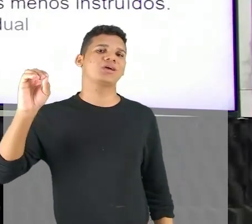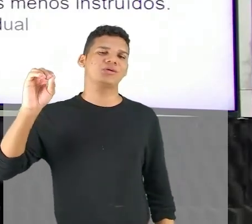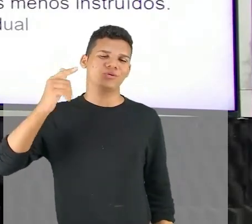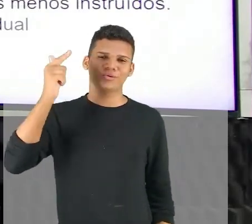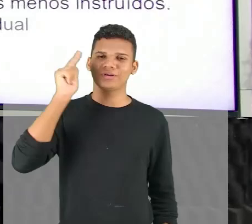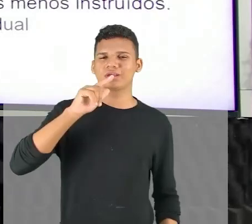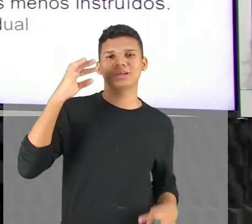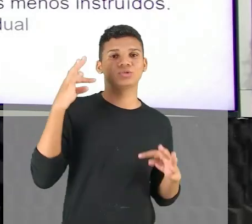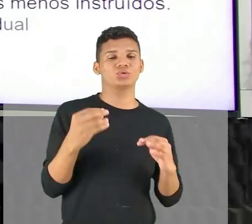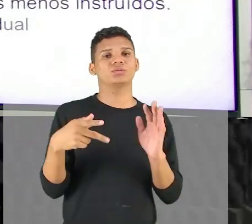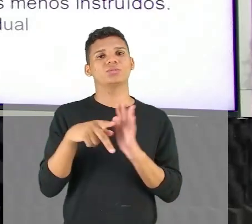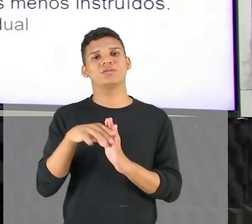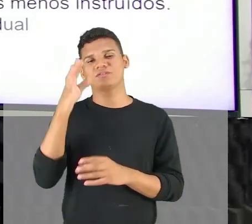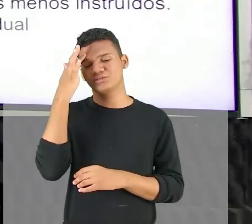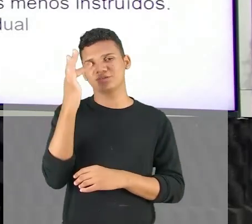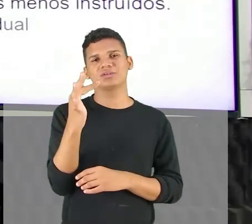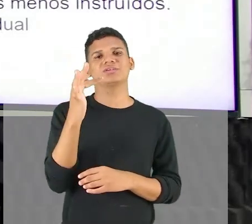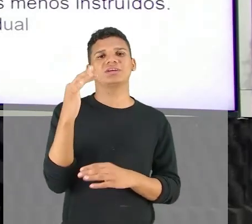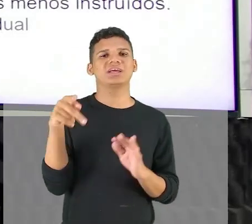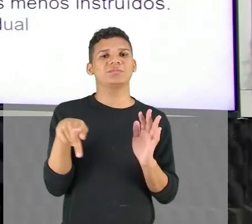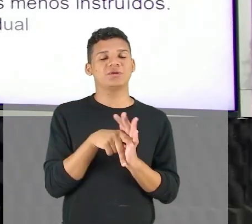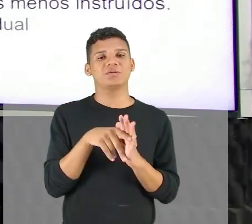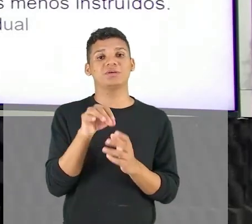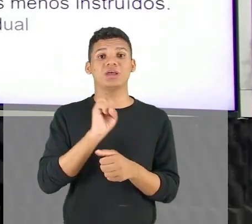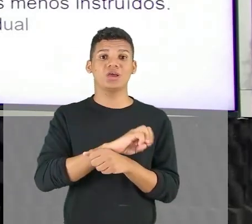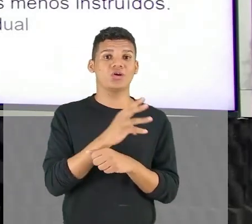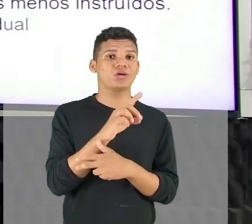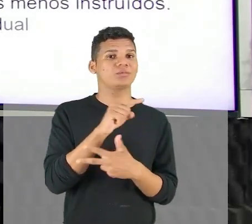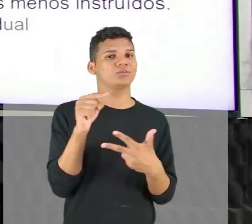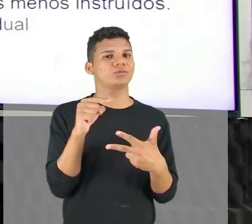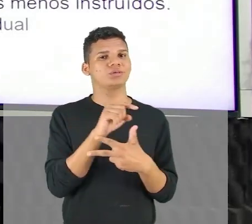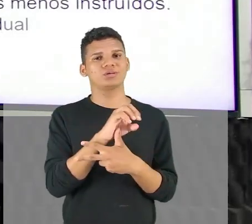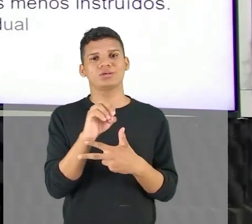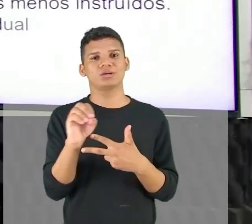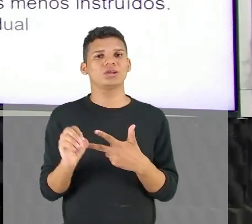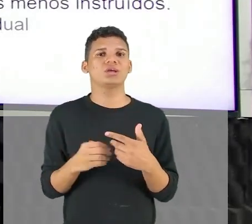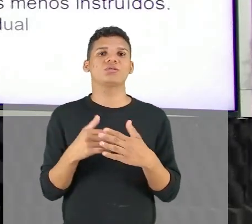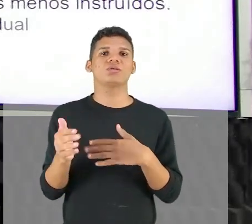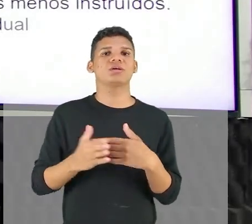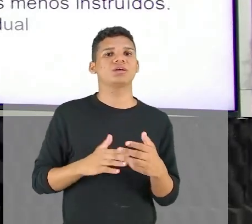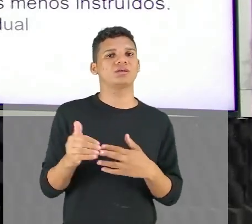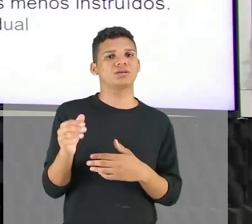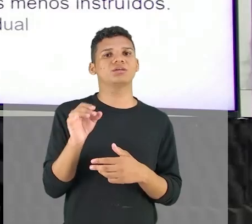filosofia nos vestibulares da UEMA, do Enem e em qualquer vestibular